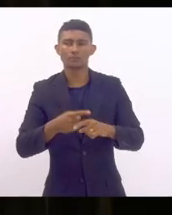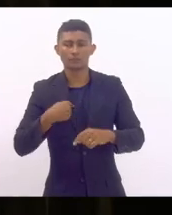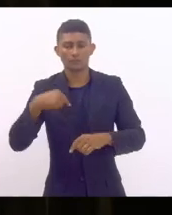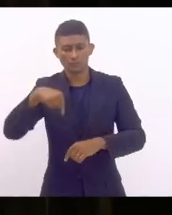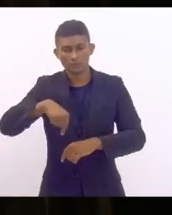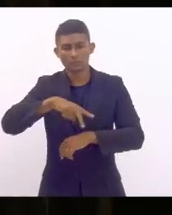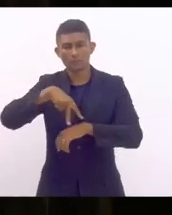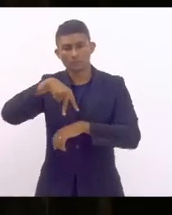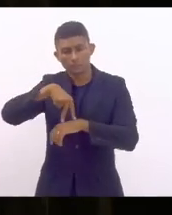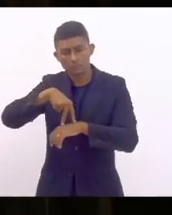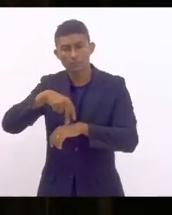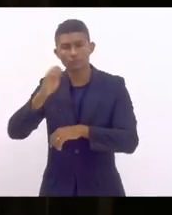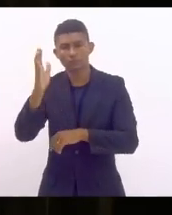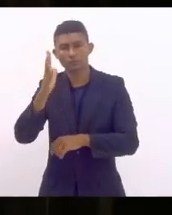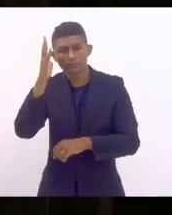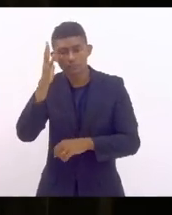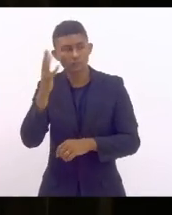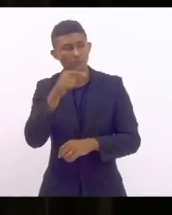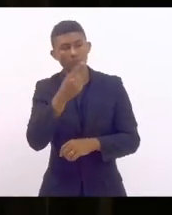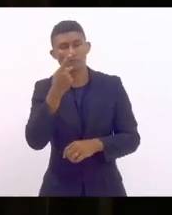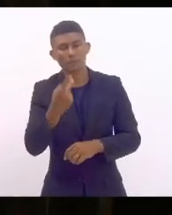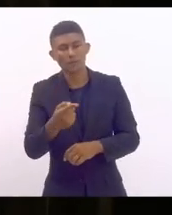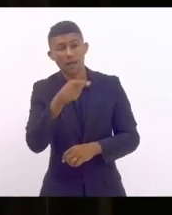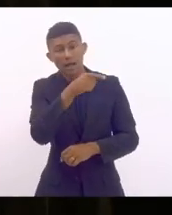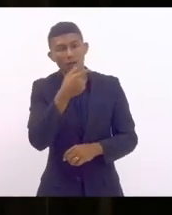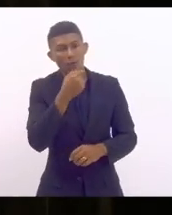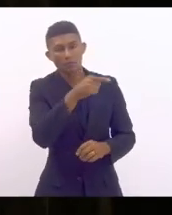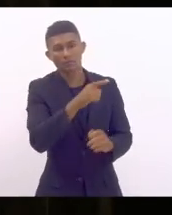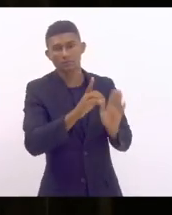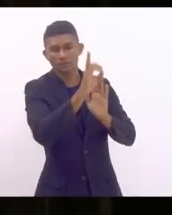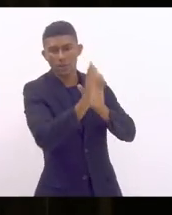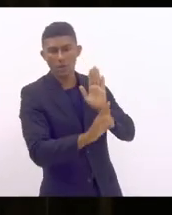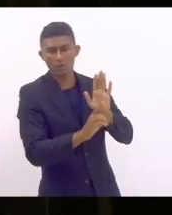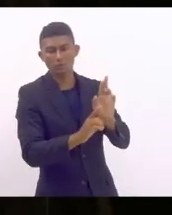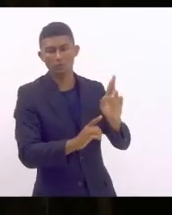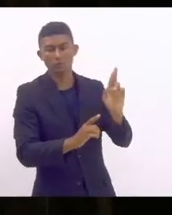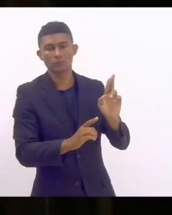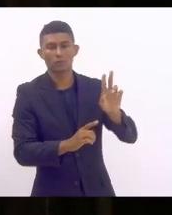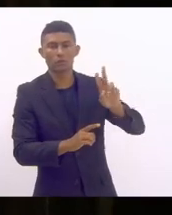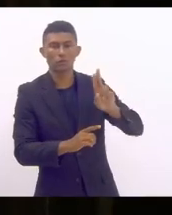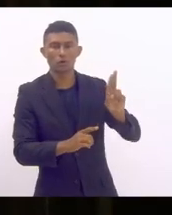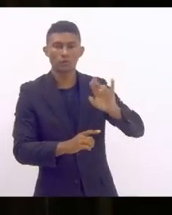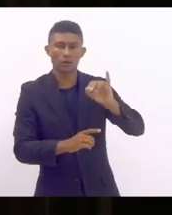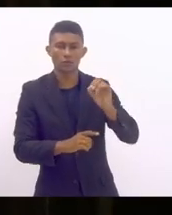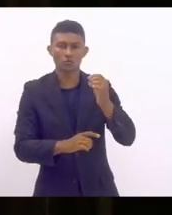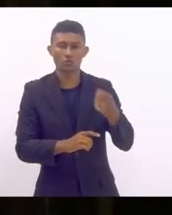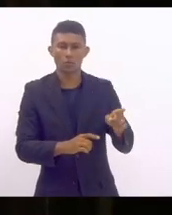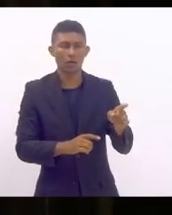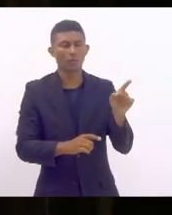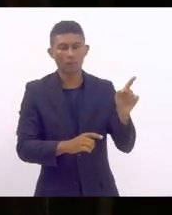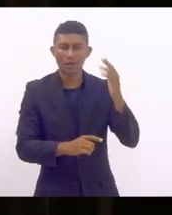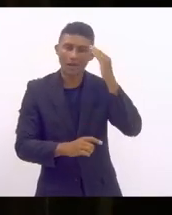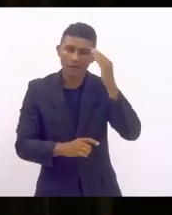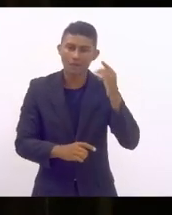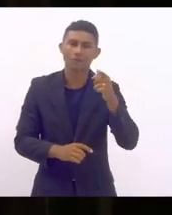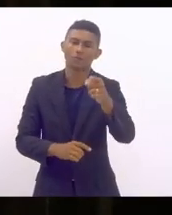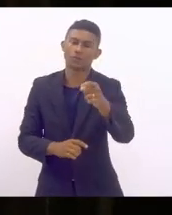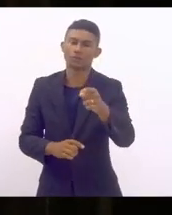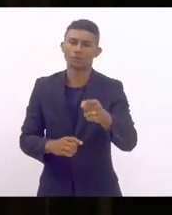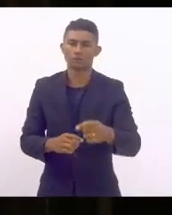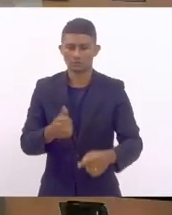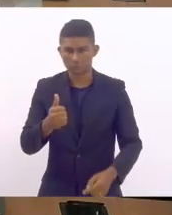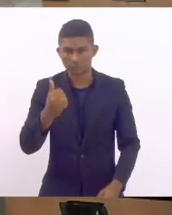publicamente lhe transmitir o agradecimento diretor-geral Professor João Ricardo no Instituto Benjamin Constant